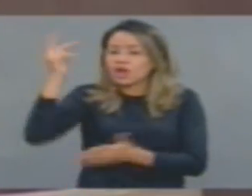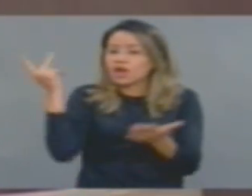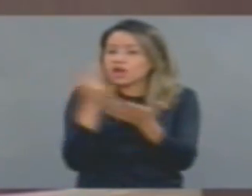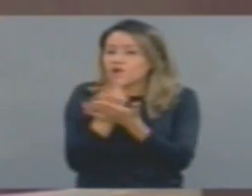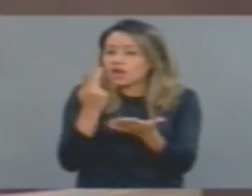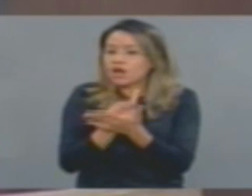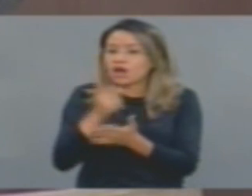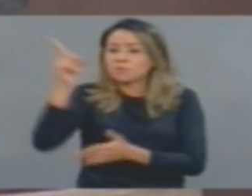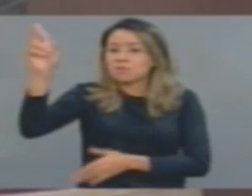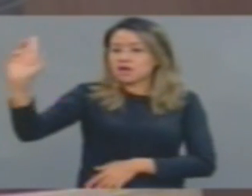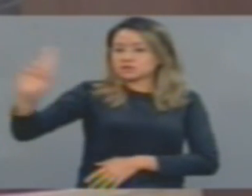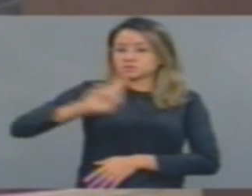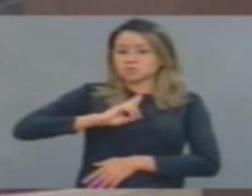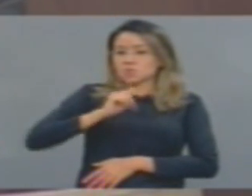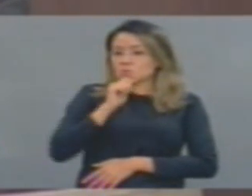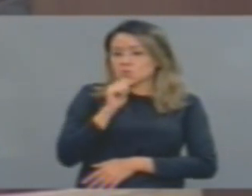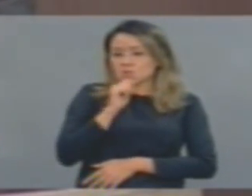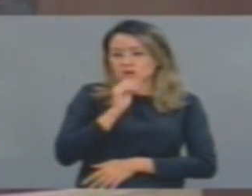recebi resposta ainda.